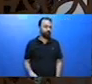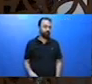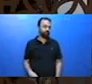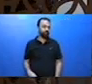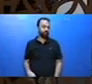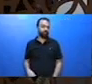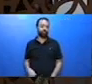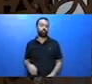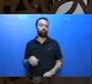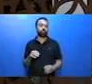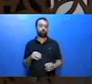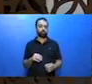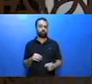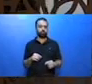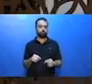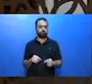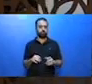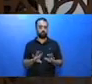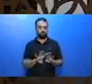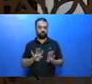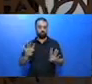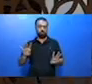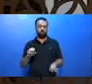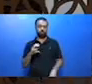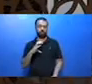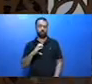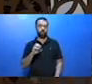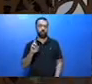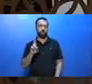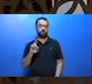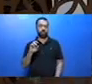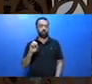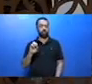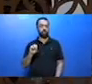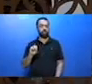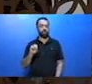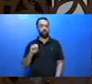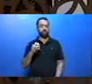É a ordem crescente, do menor para o maior.